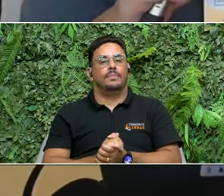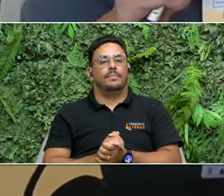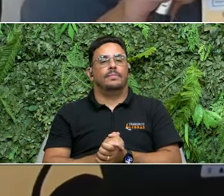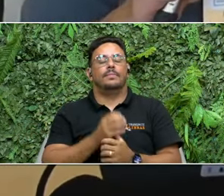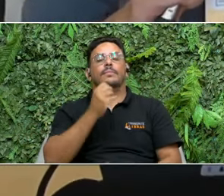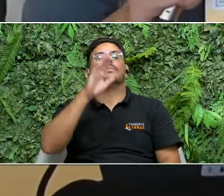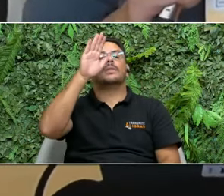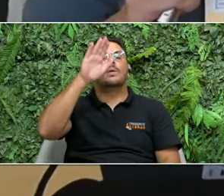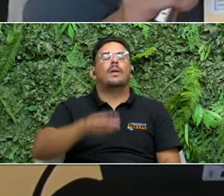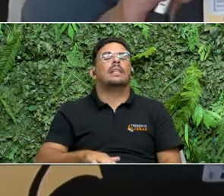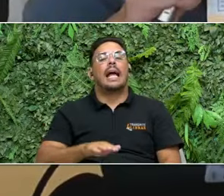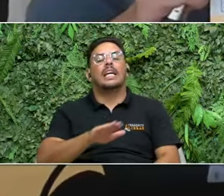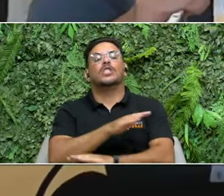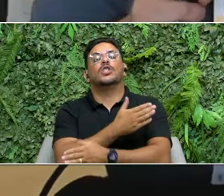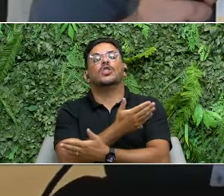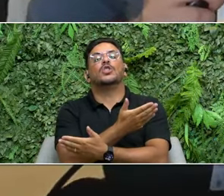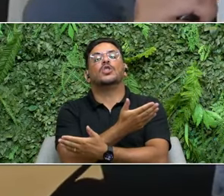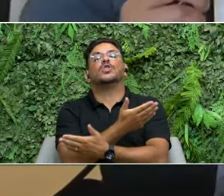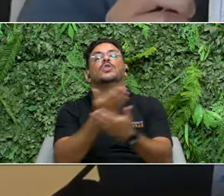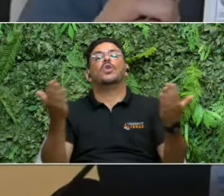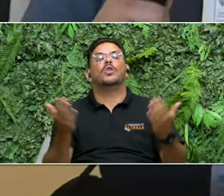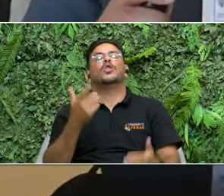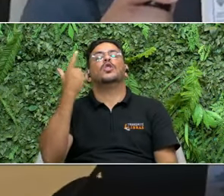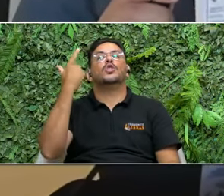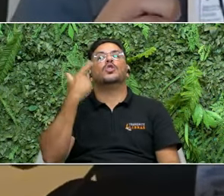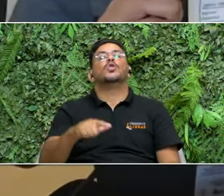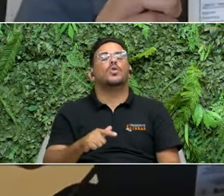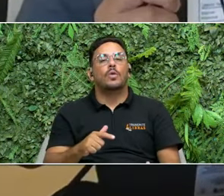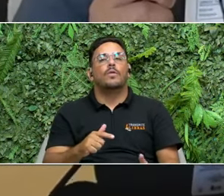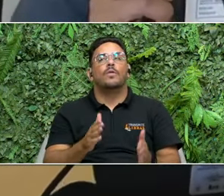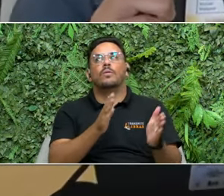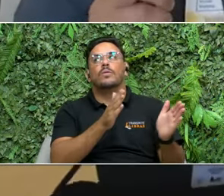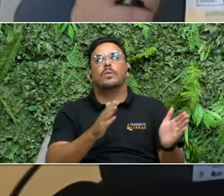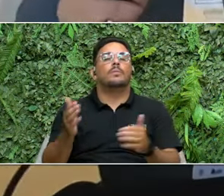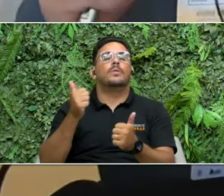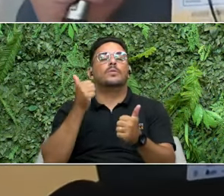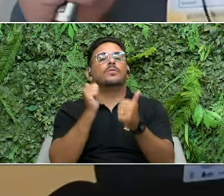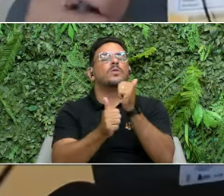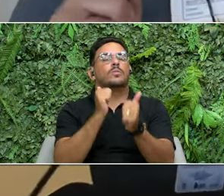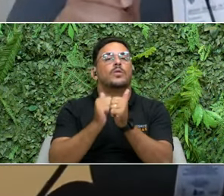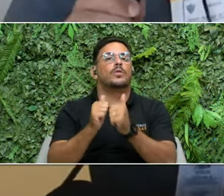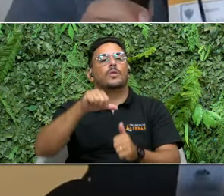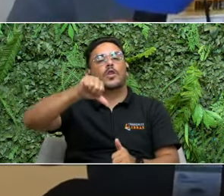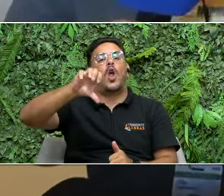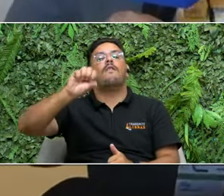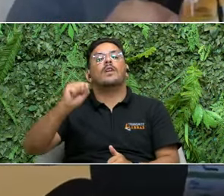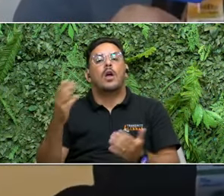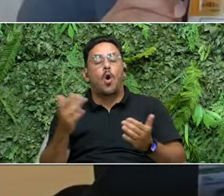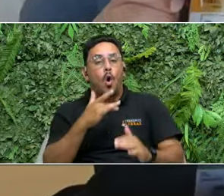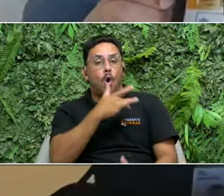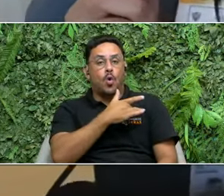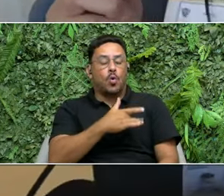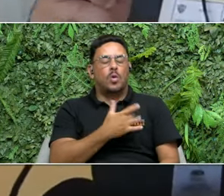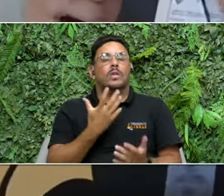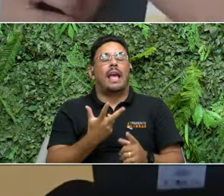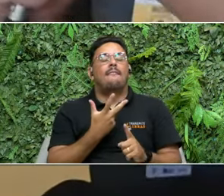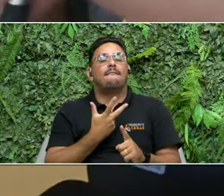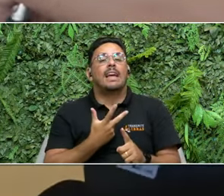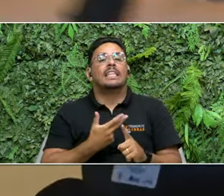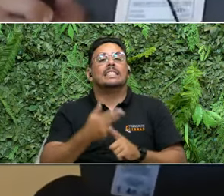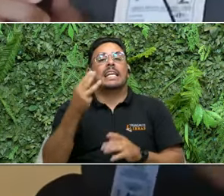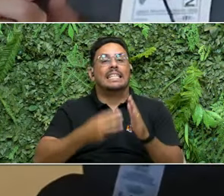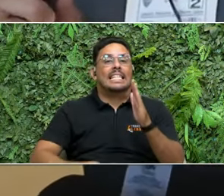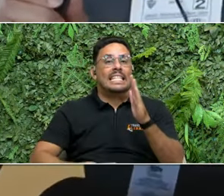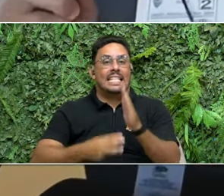Boa tarde Bob Boa tarde a toda a audiência de Mais uma jornada esportiva 98 o Cruzeiro quer vencer pela